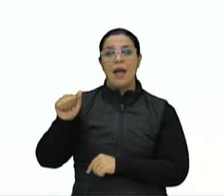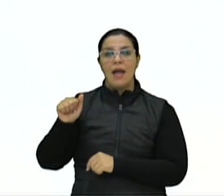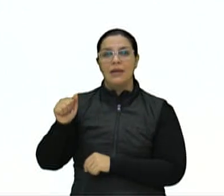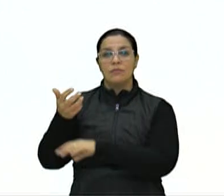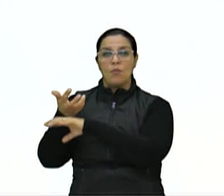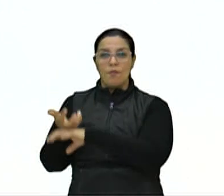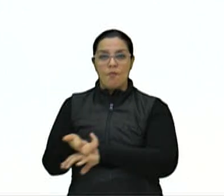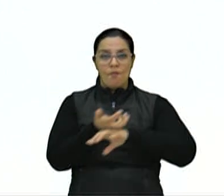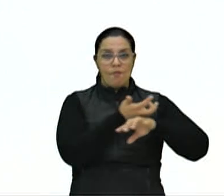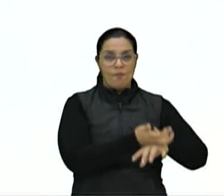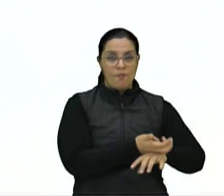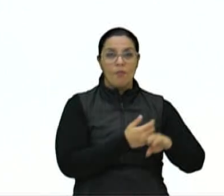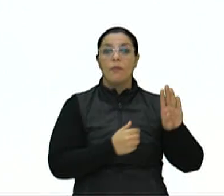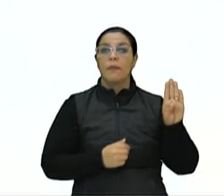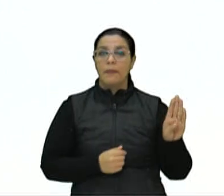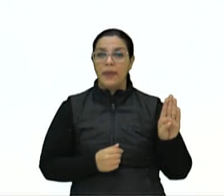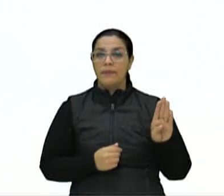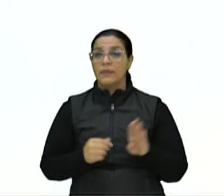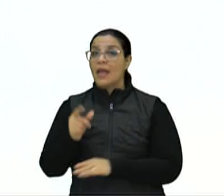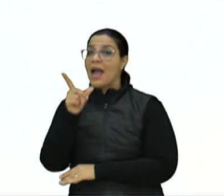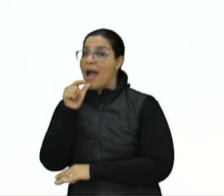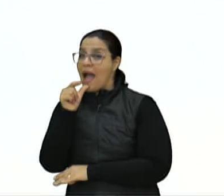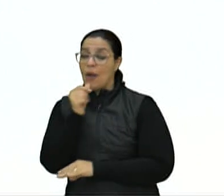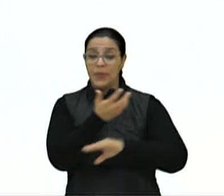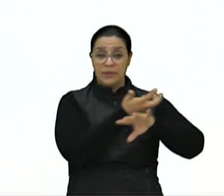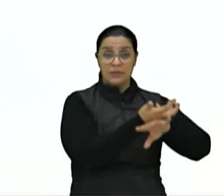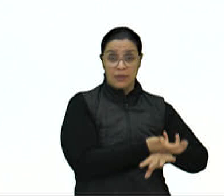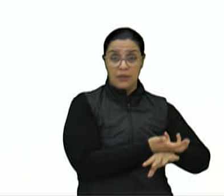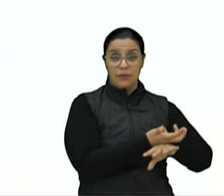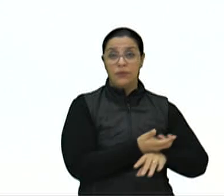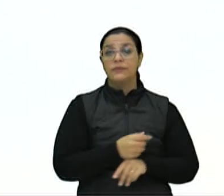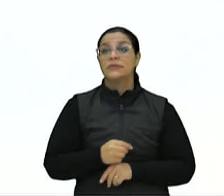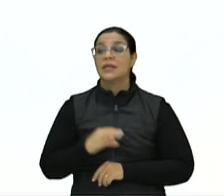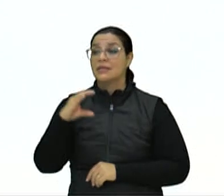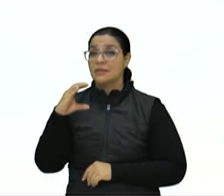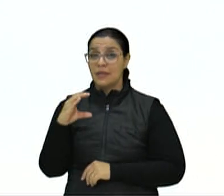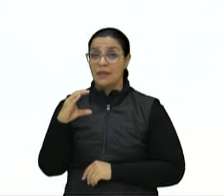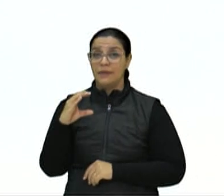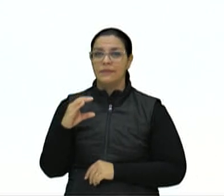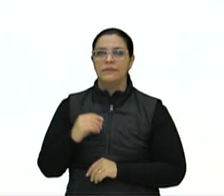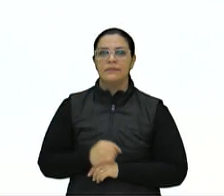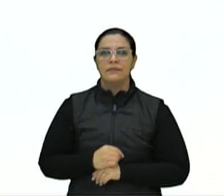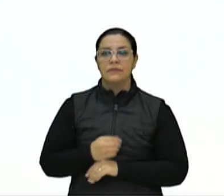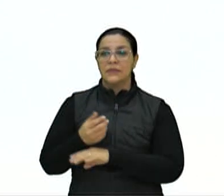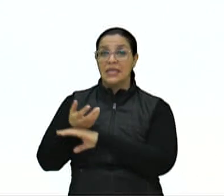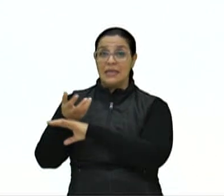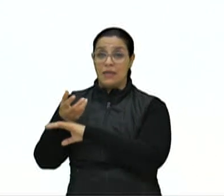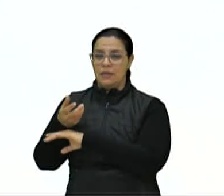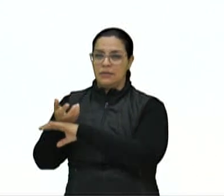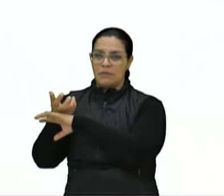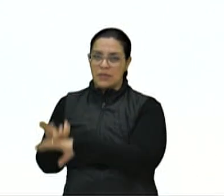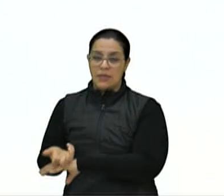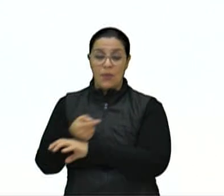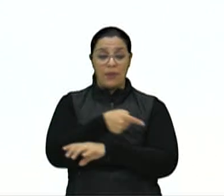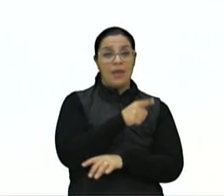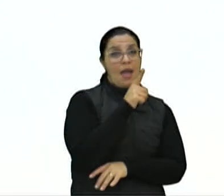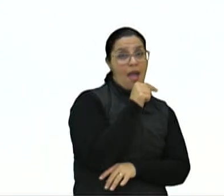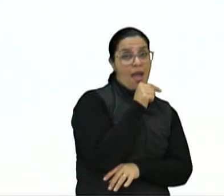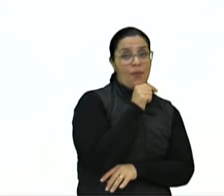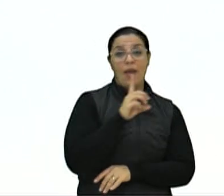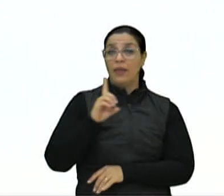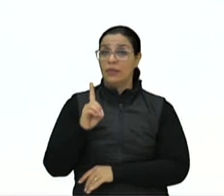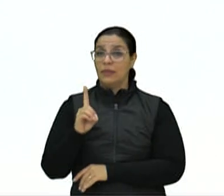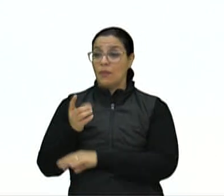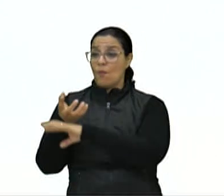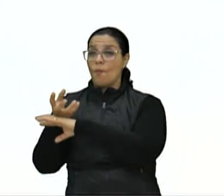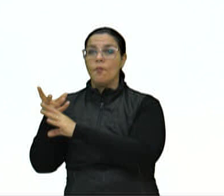seco. Alternativa B, molhado no seco. Alternativa C, seco no molhado. Alternativa